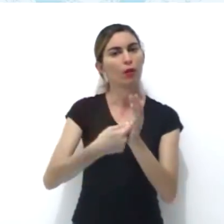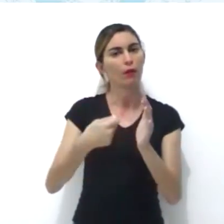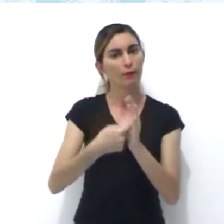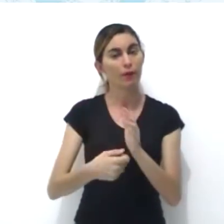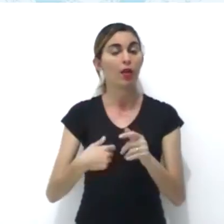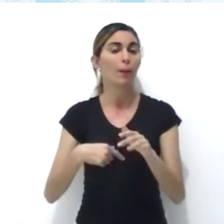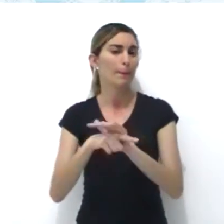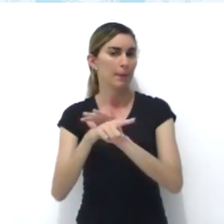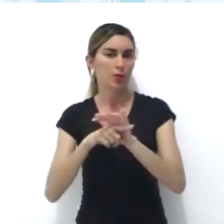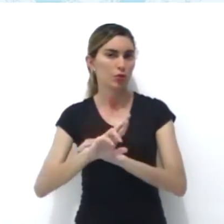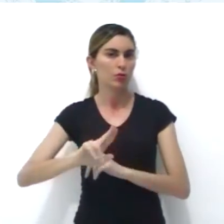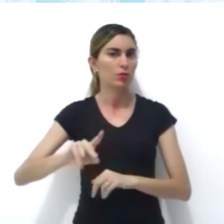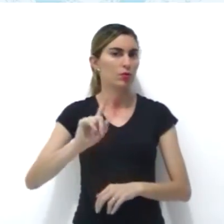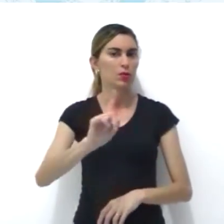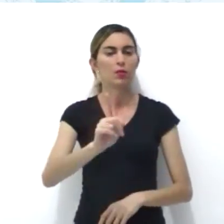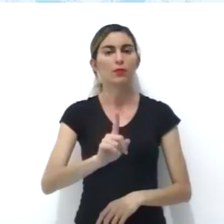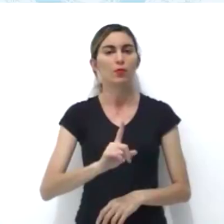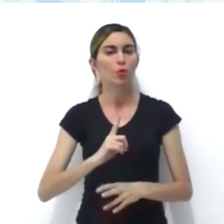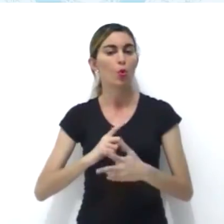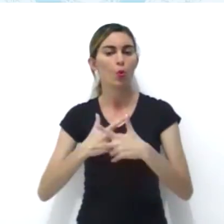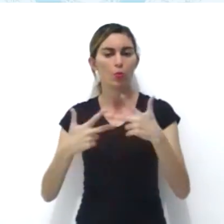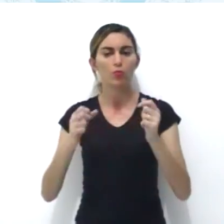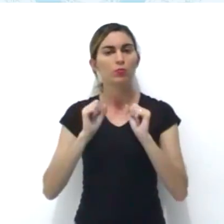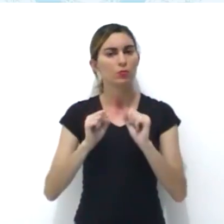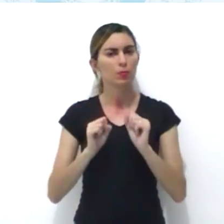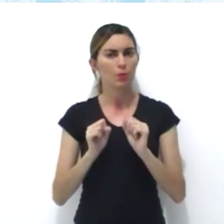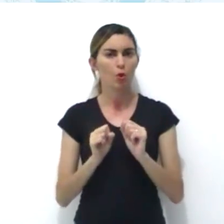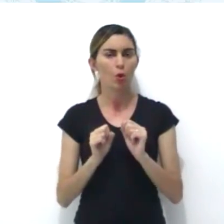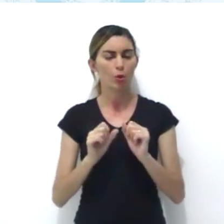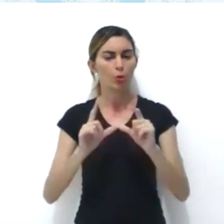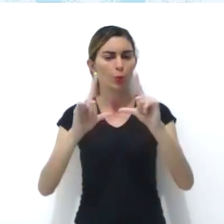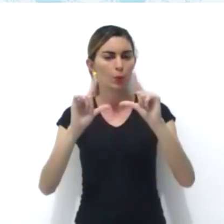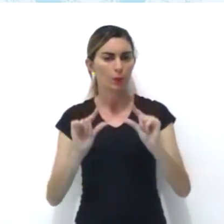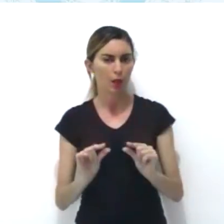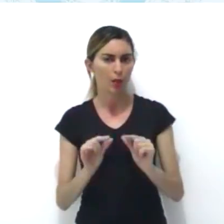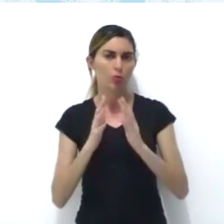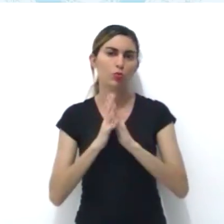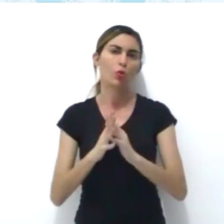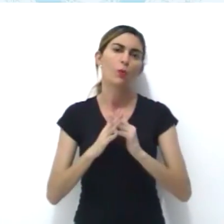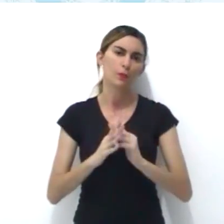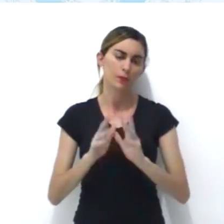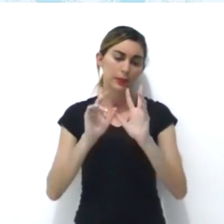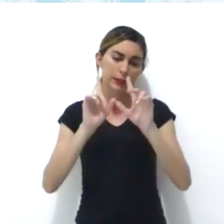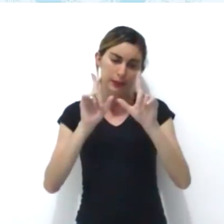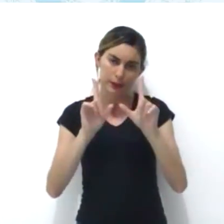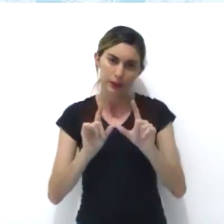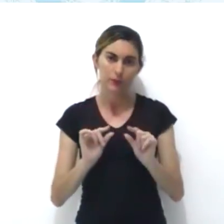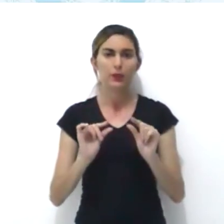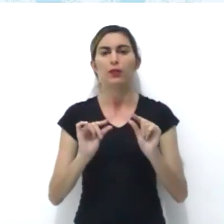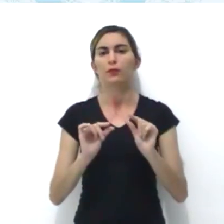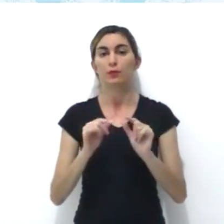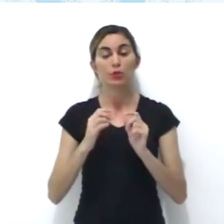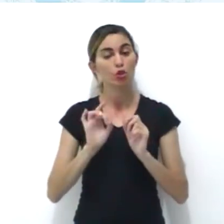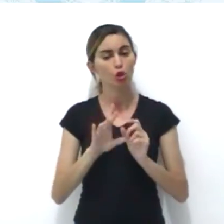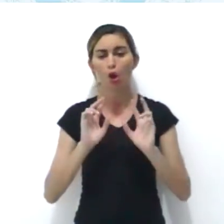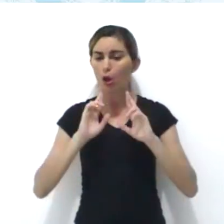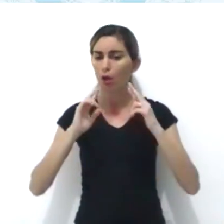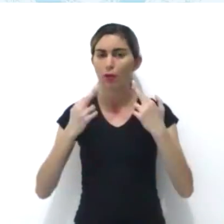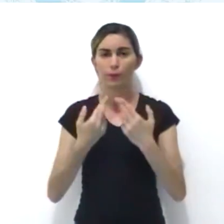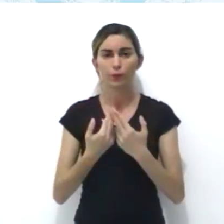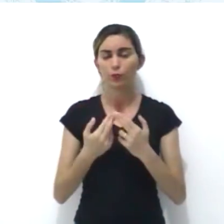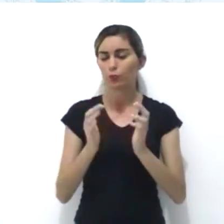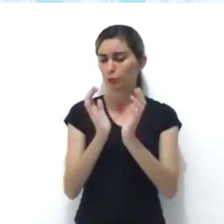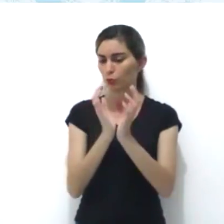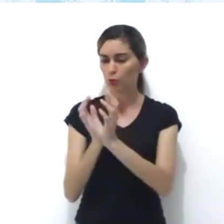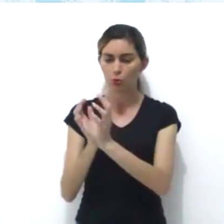direitos e deveres. Nas pesquisas não. É algo que pode ser um pouco menos complexo nesse sentido. Basta eu